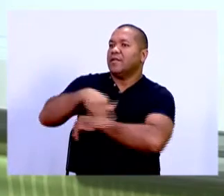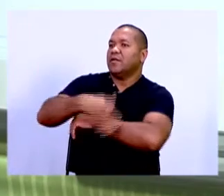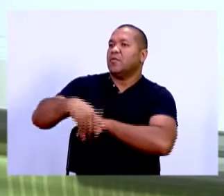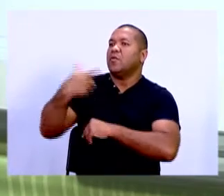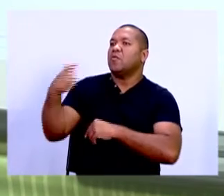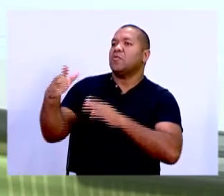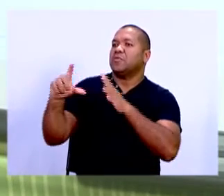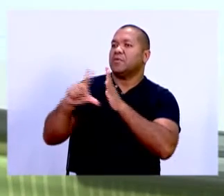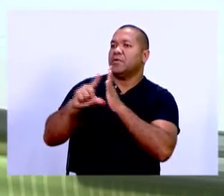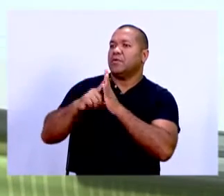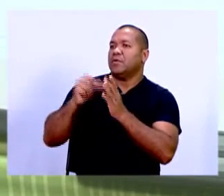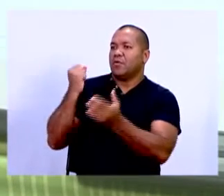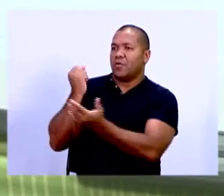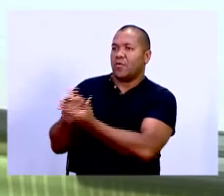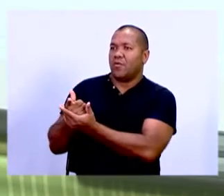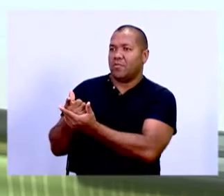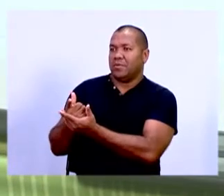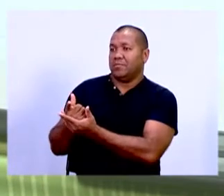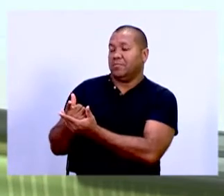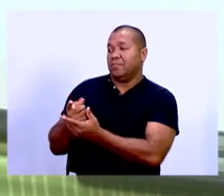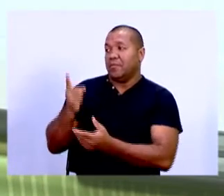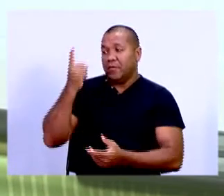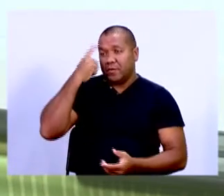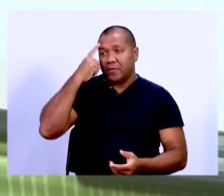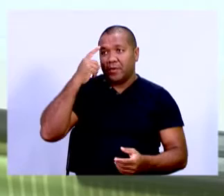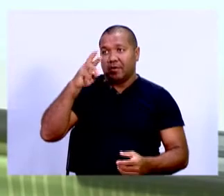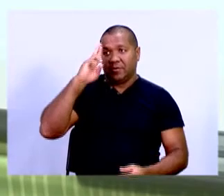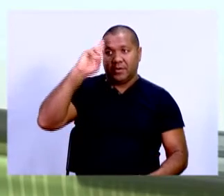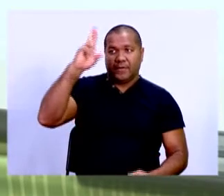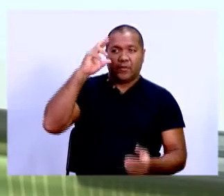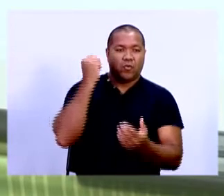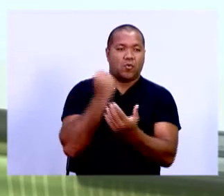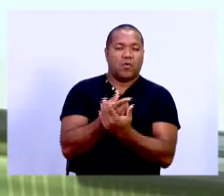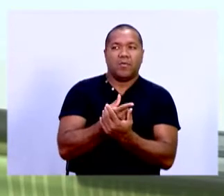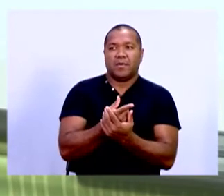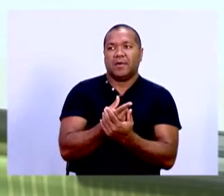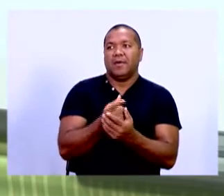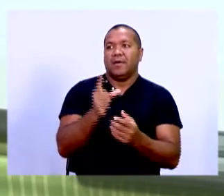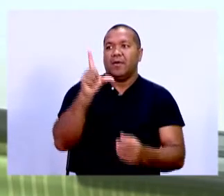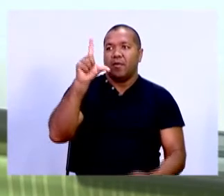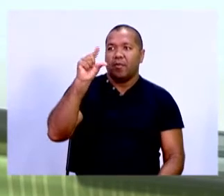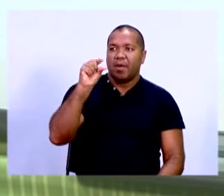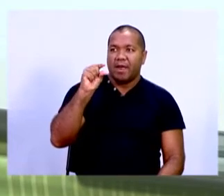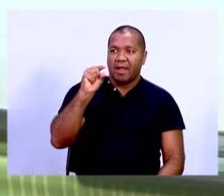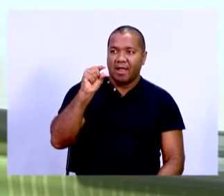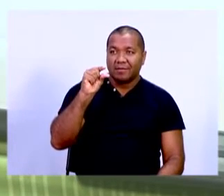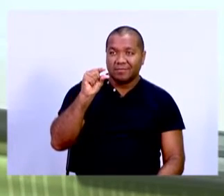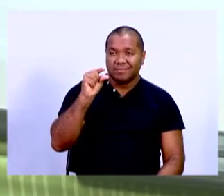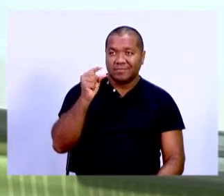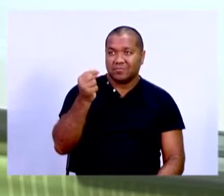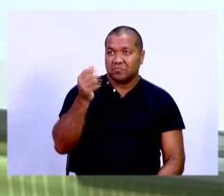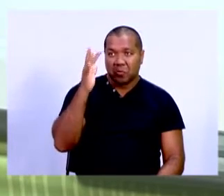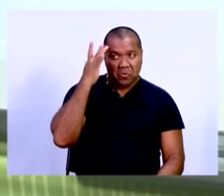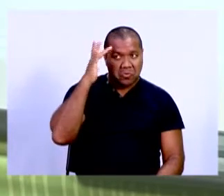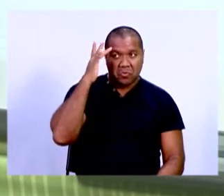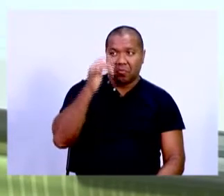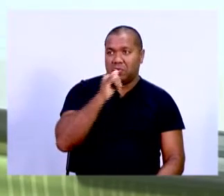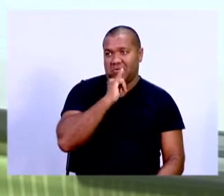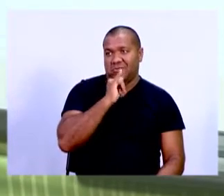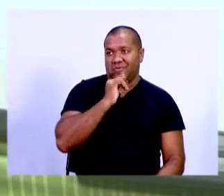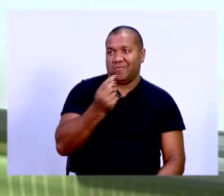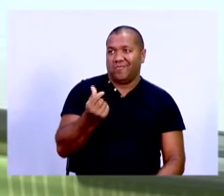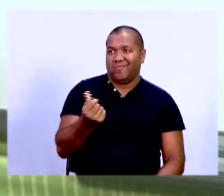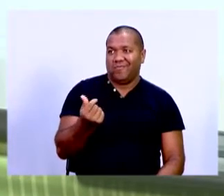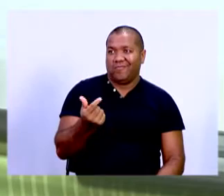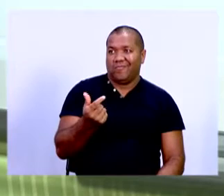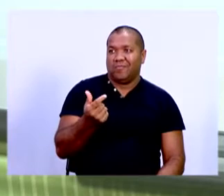o seu Jorge compra a preço de fábrica, eu não sei o valor, gente, eu vou dar só uma